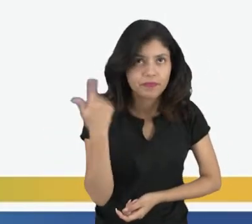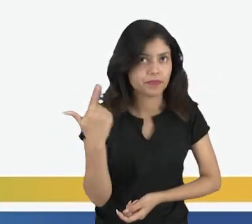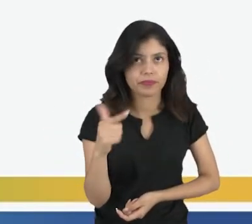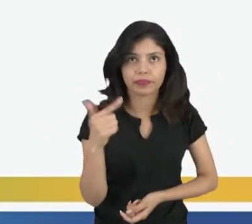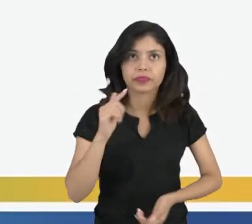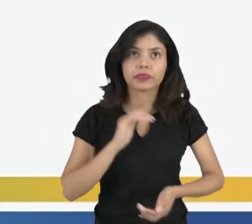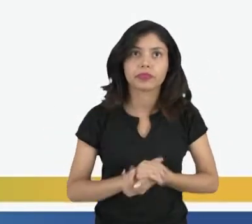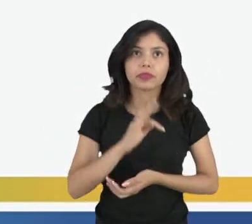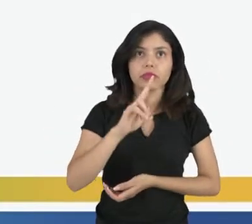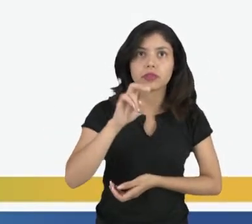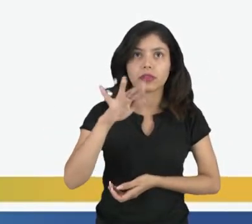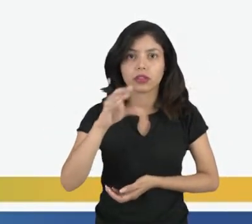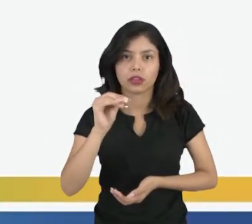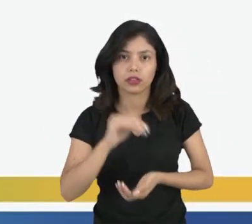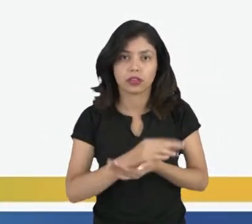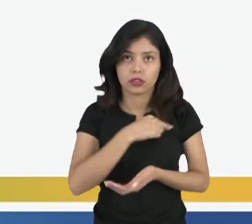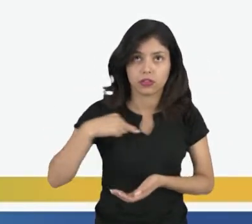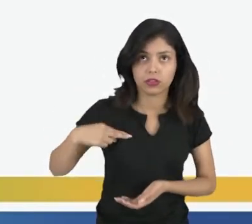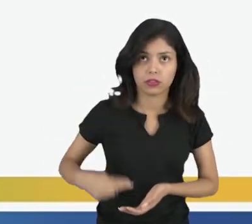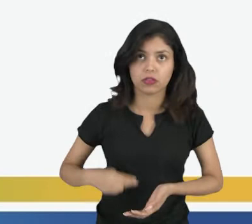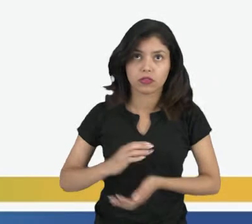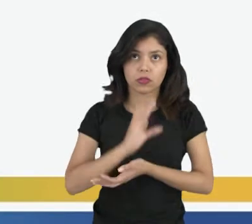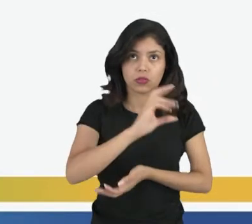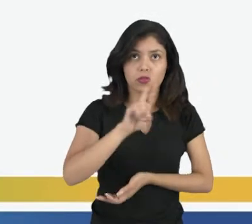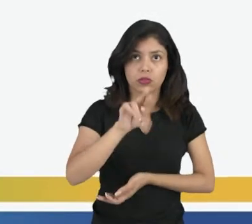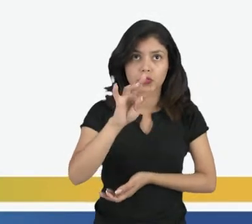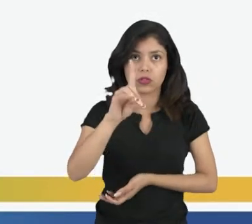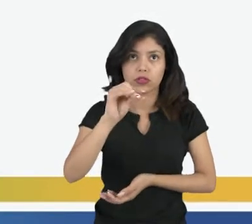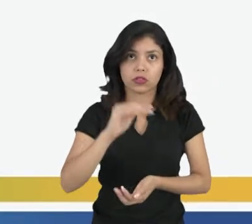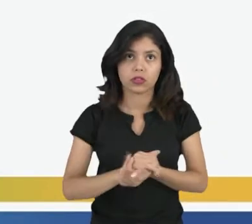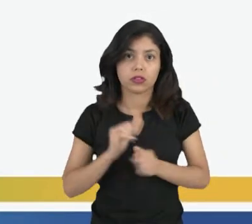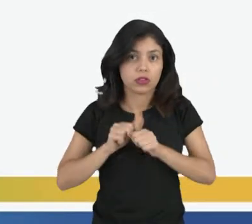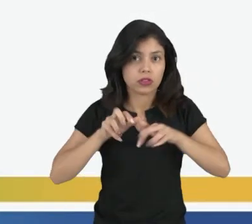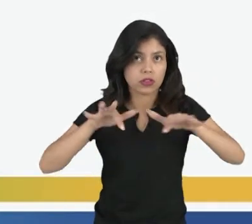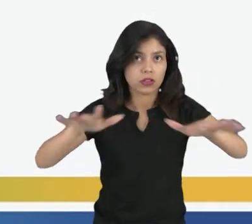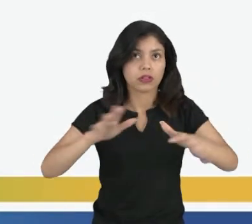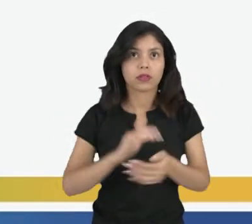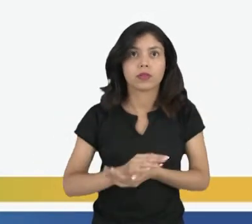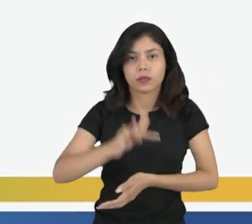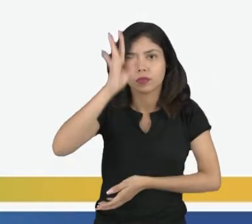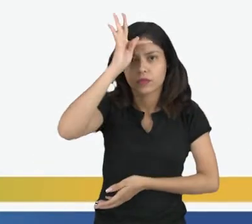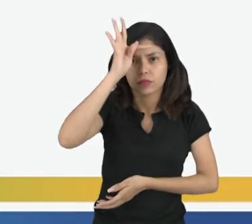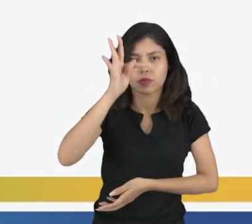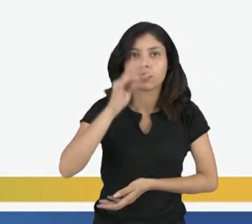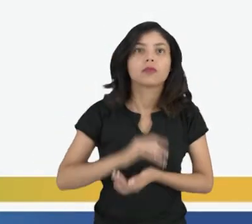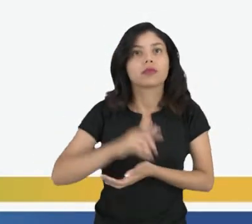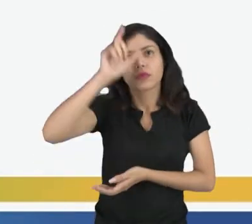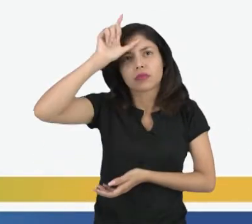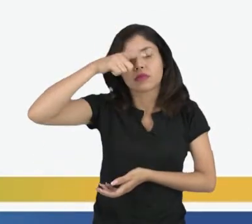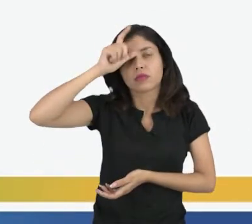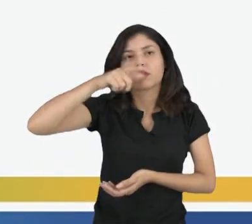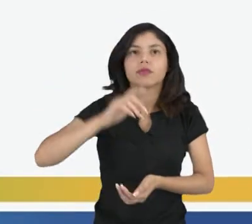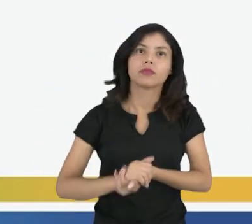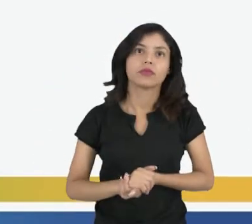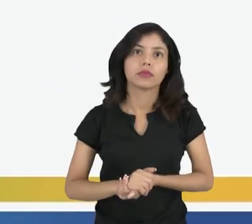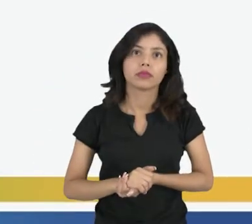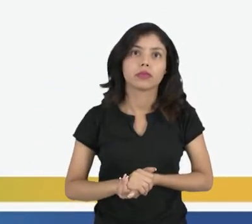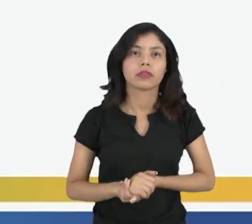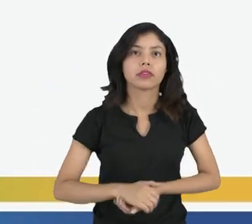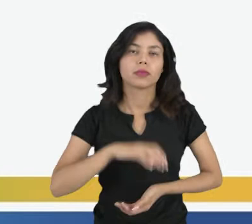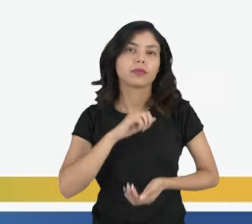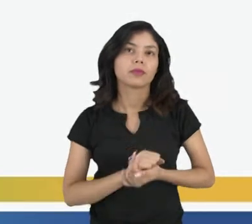são como os tibetanos na China e os conduz espalhados pela Turquia o Irã